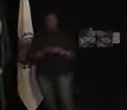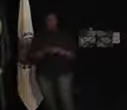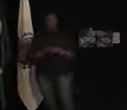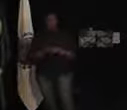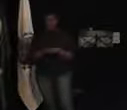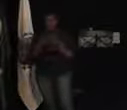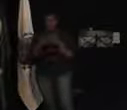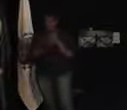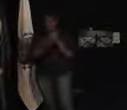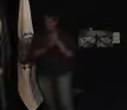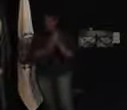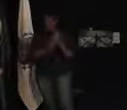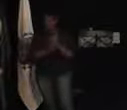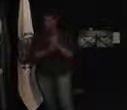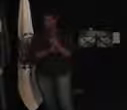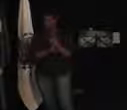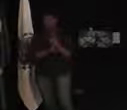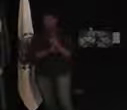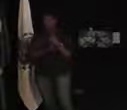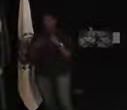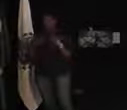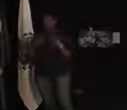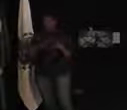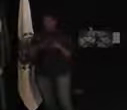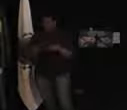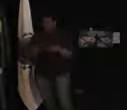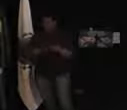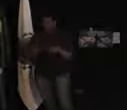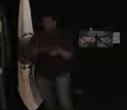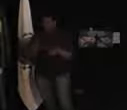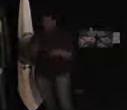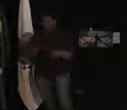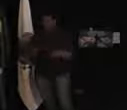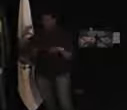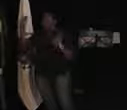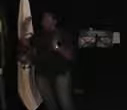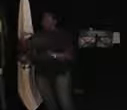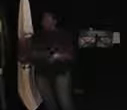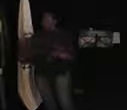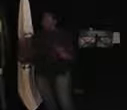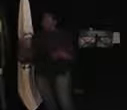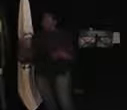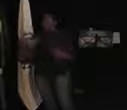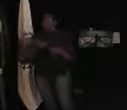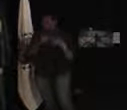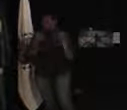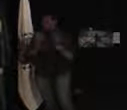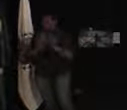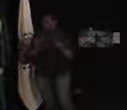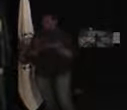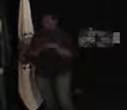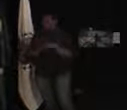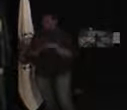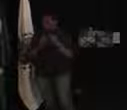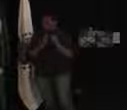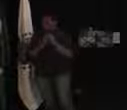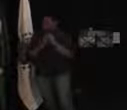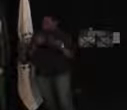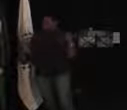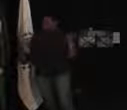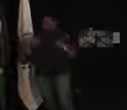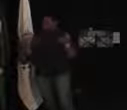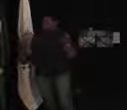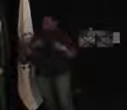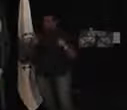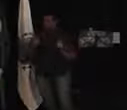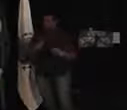daquelas tarefas, trabalhos, datas de prova. Né? Então a família também colabora, a mãe precisa,